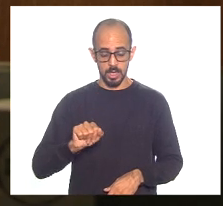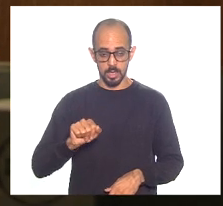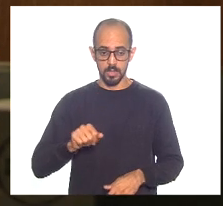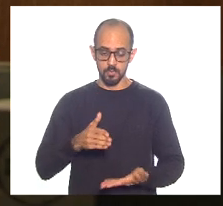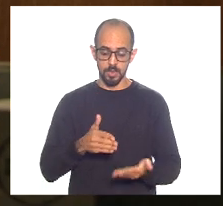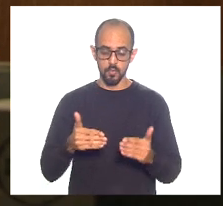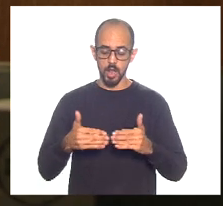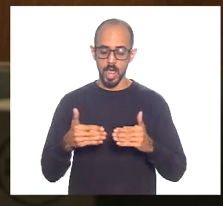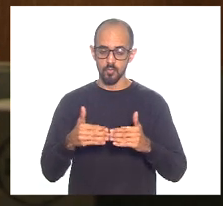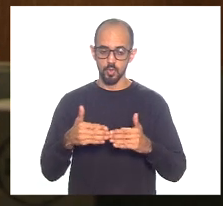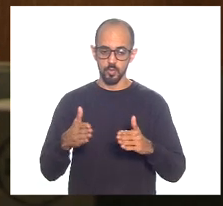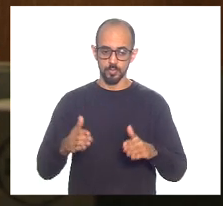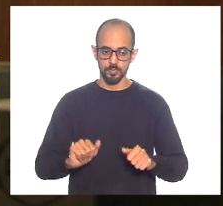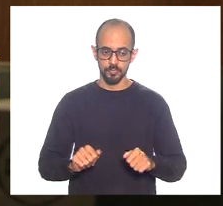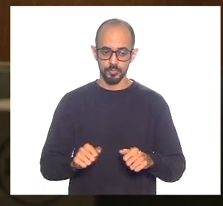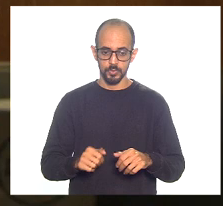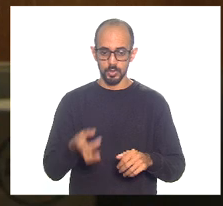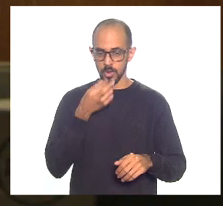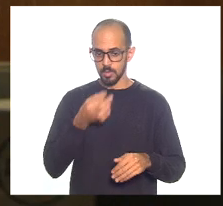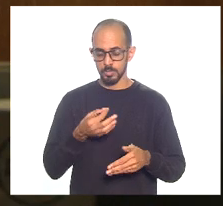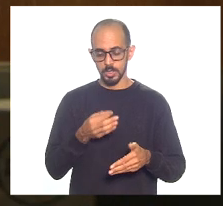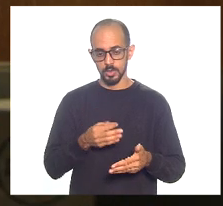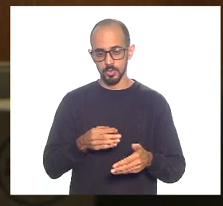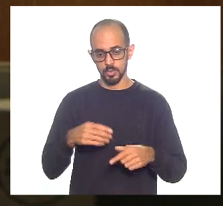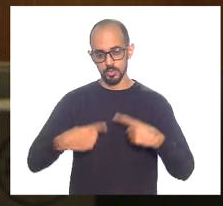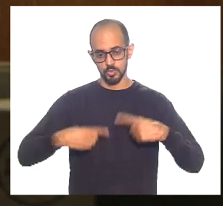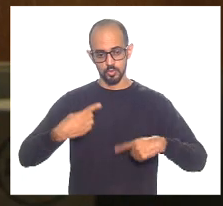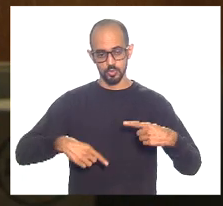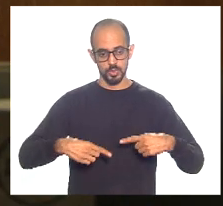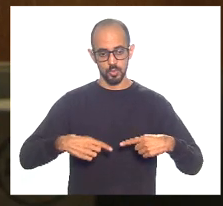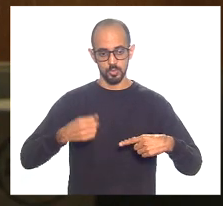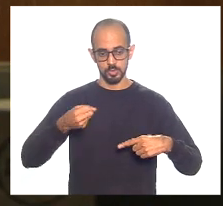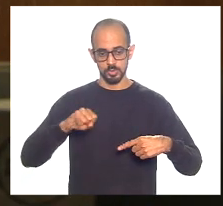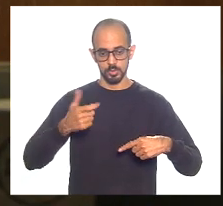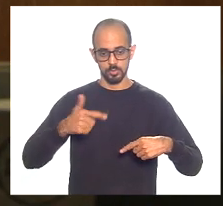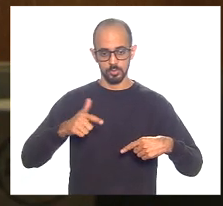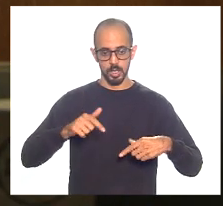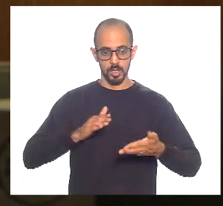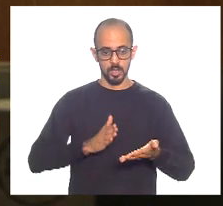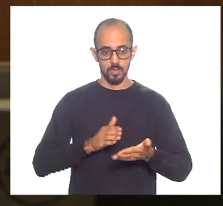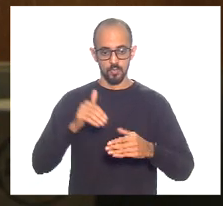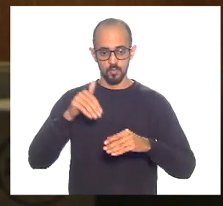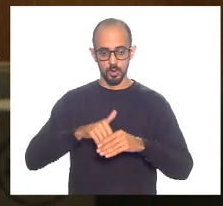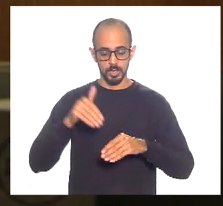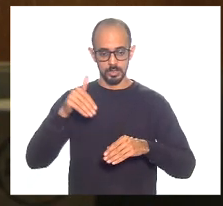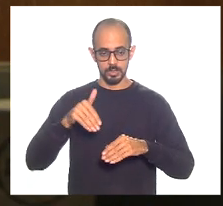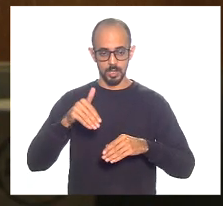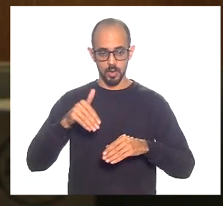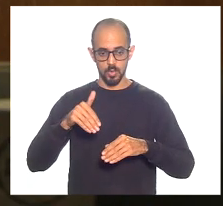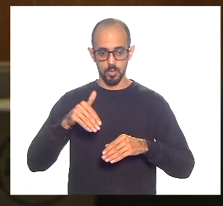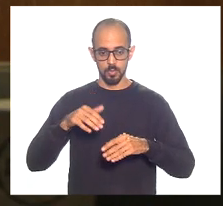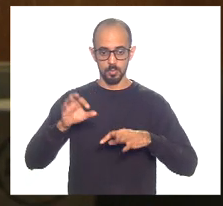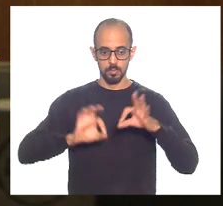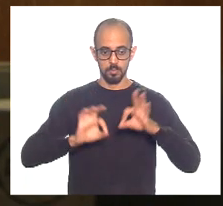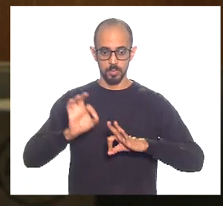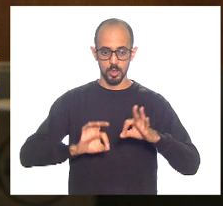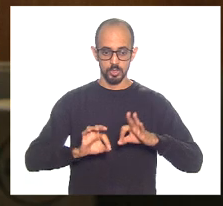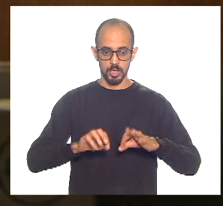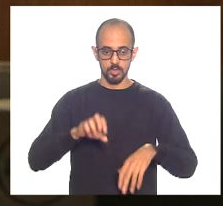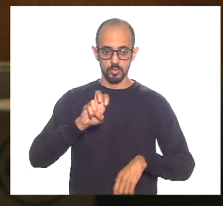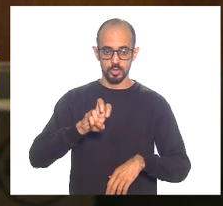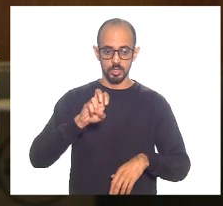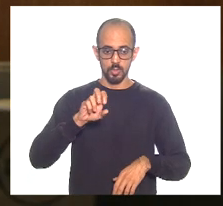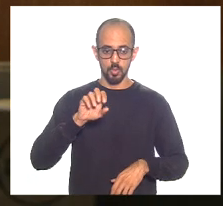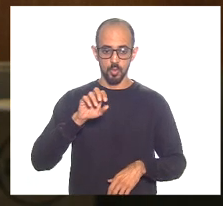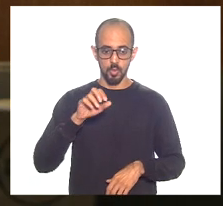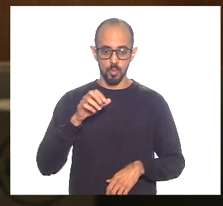Favorável, senhor presidente. Com parecer emitido em discussão. Não havendo que queira discutir, encerra a discussão em votação. Projeto de resolução 546 de